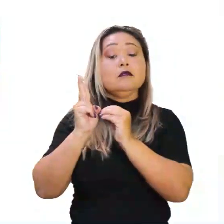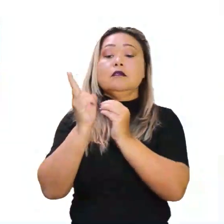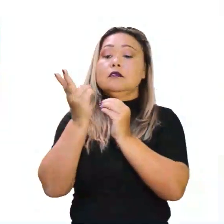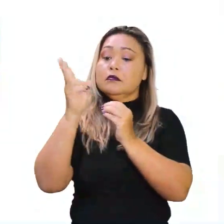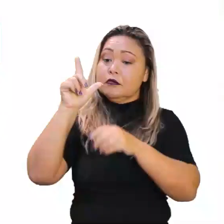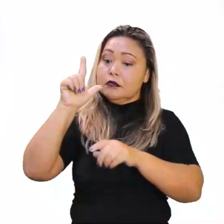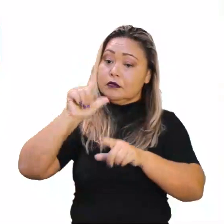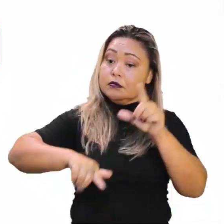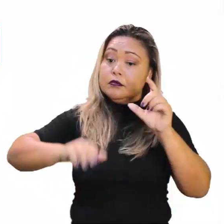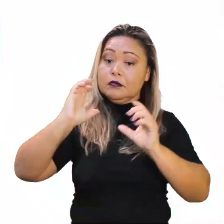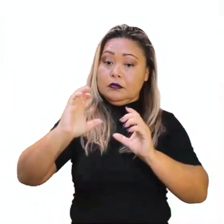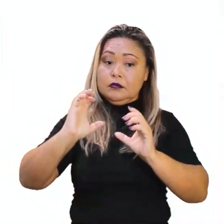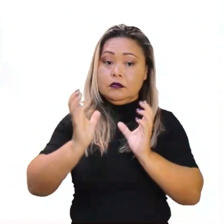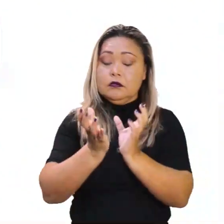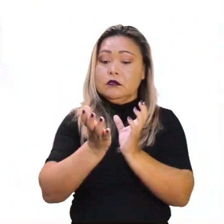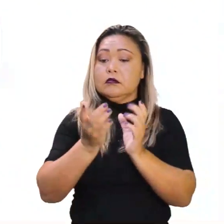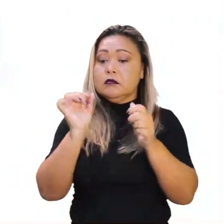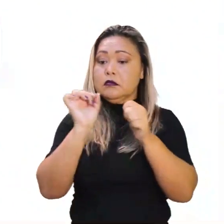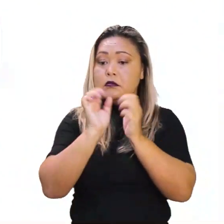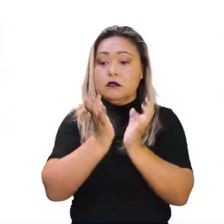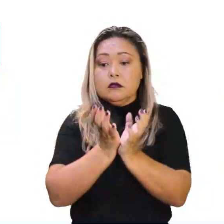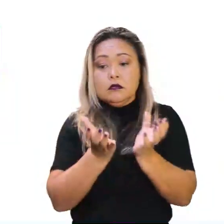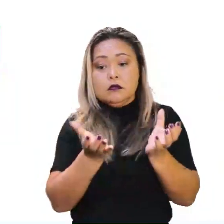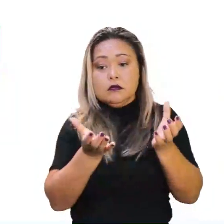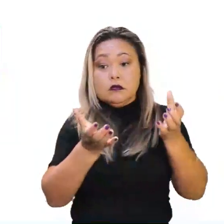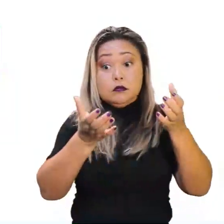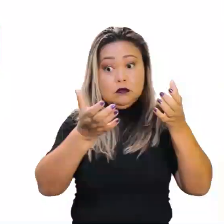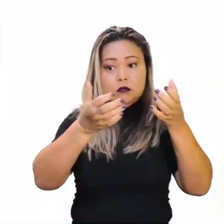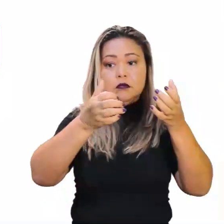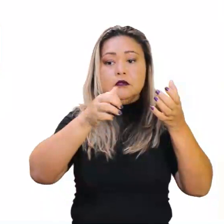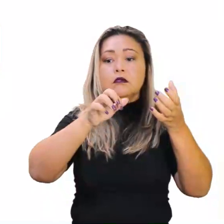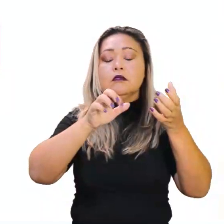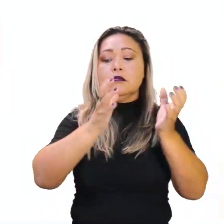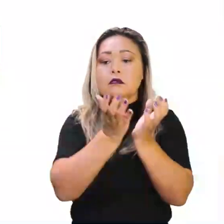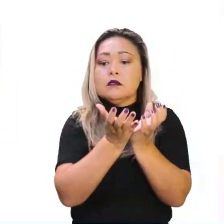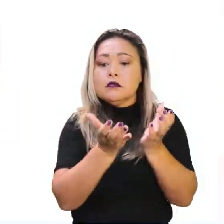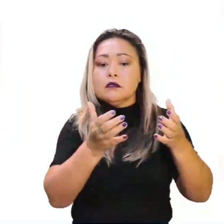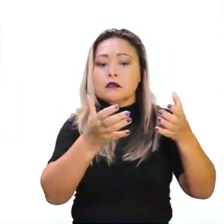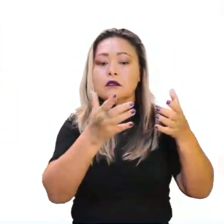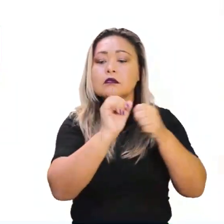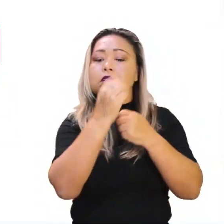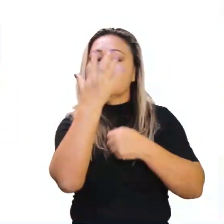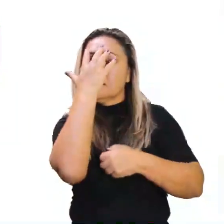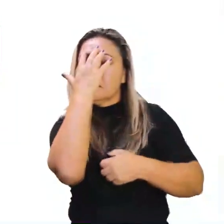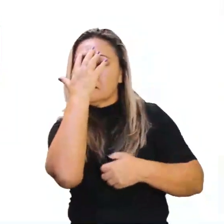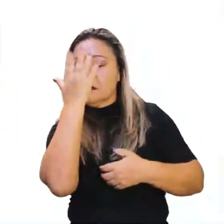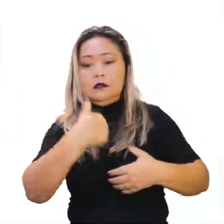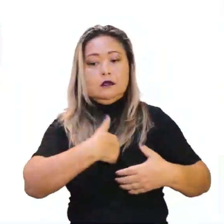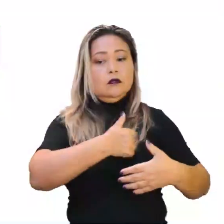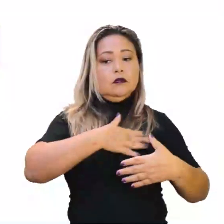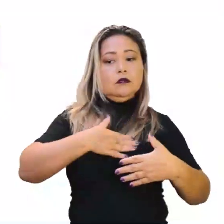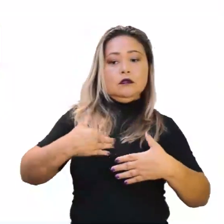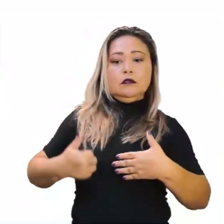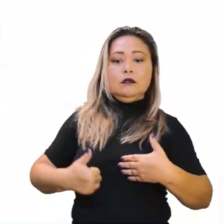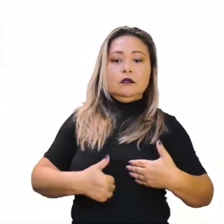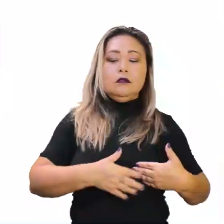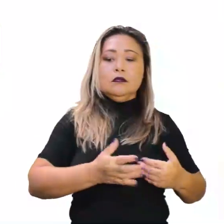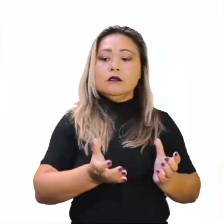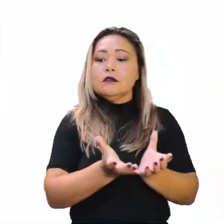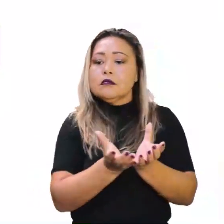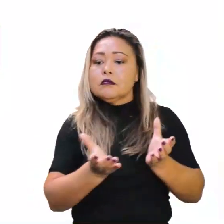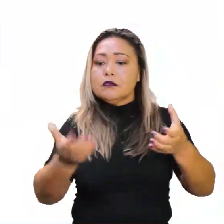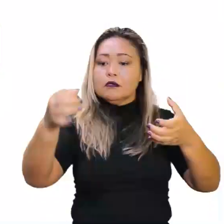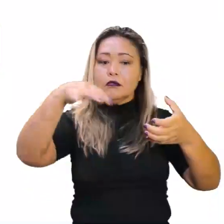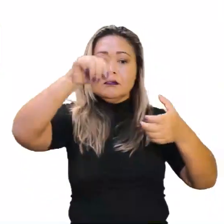Letra C. Então, eles desenvolvem cerâmica, Máscara, pintura corporal, cestaria